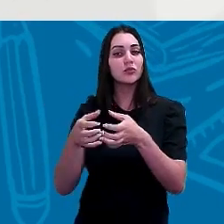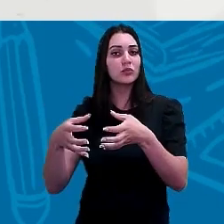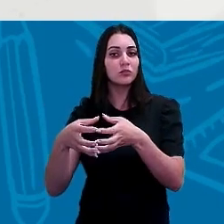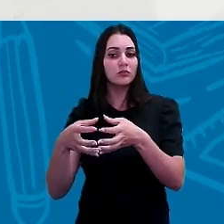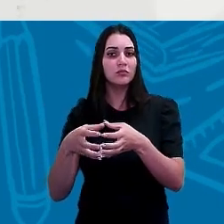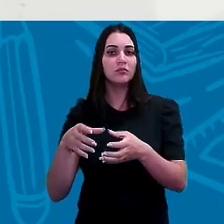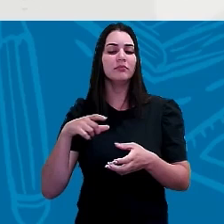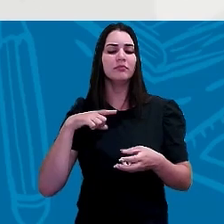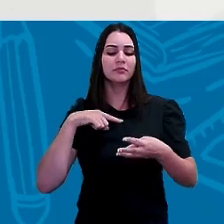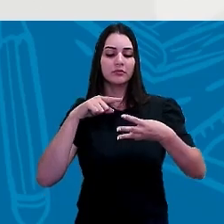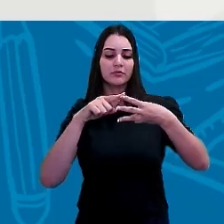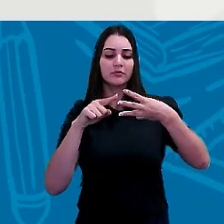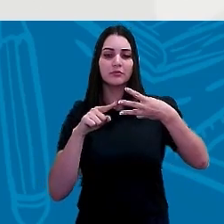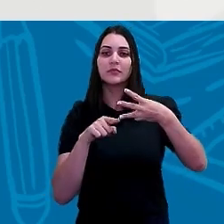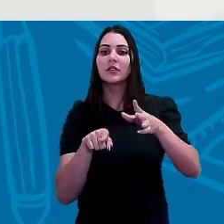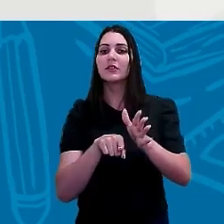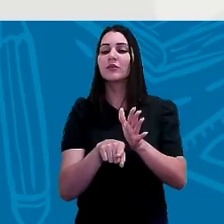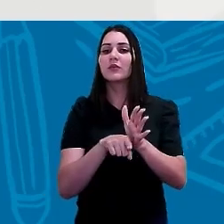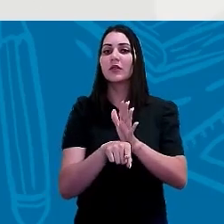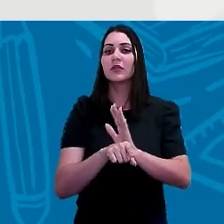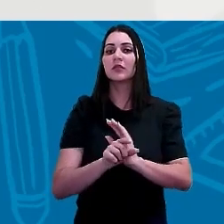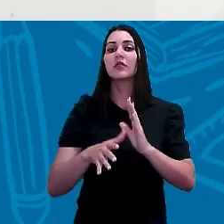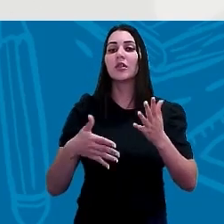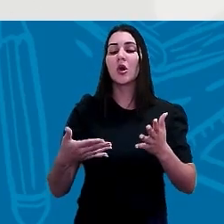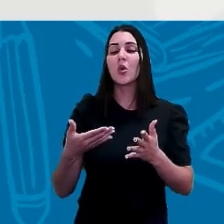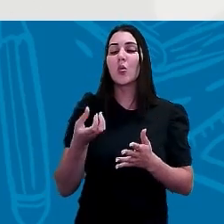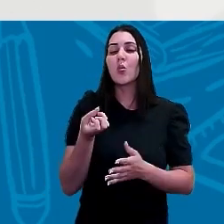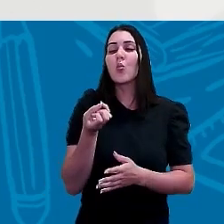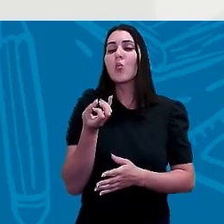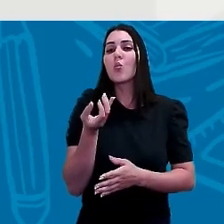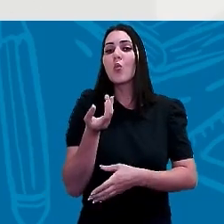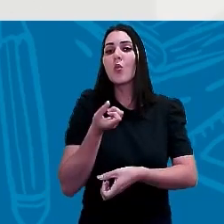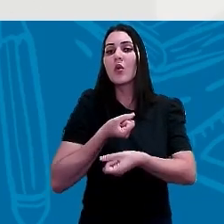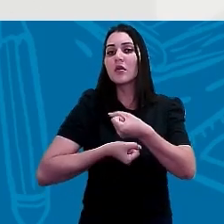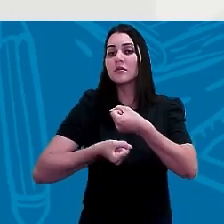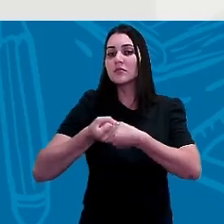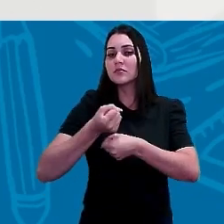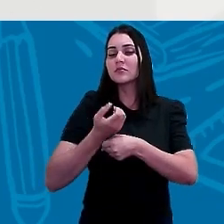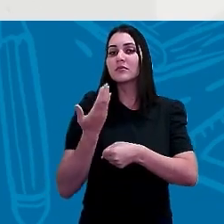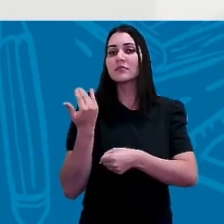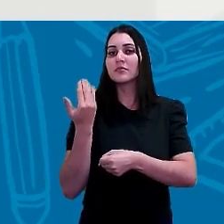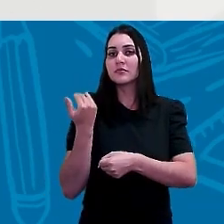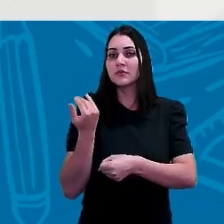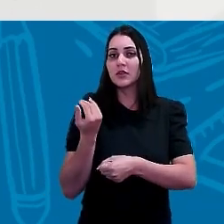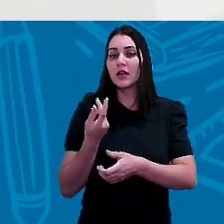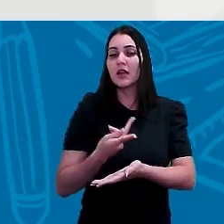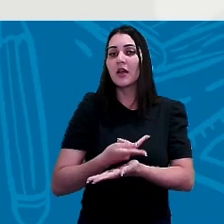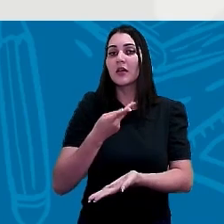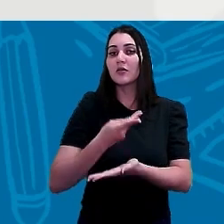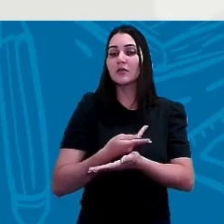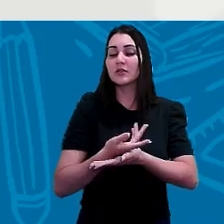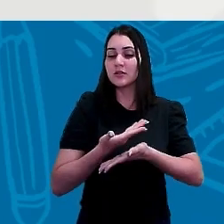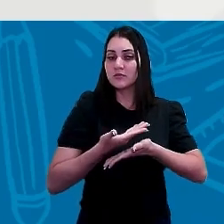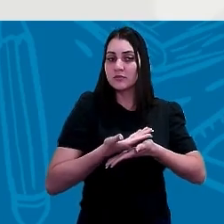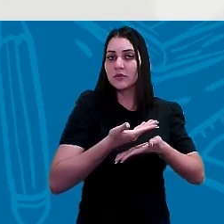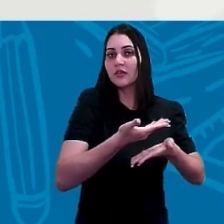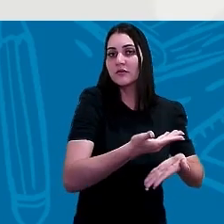tenho 3 perguntinhas. Há quantos anos, né? Há quanto tempo aconteceu essa